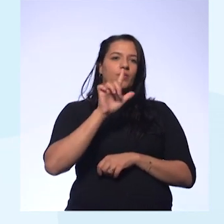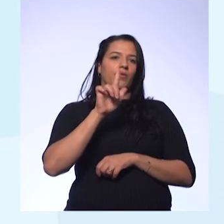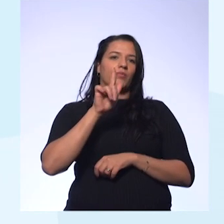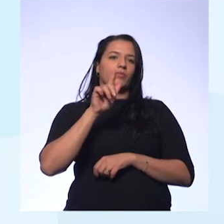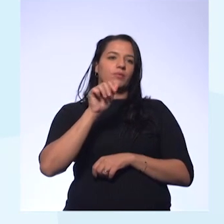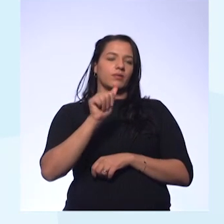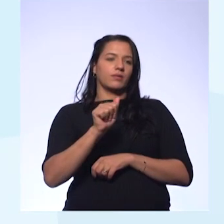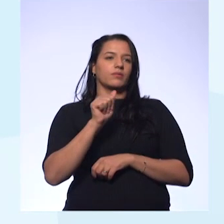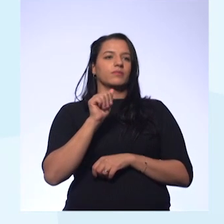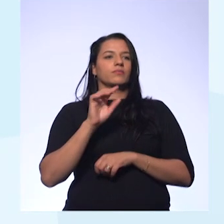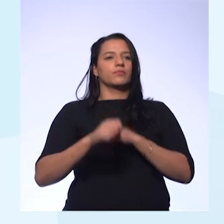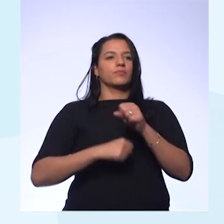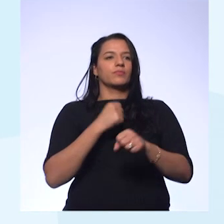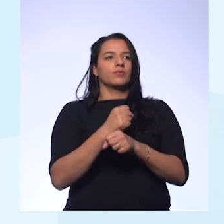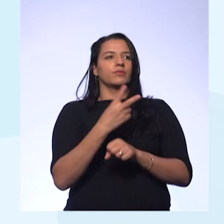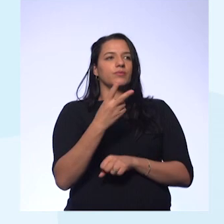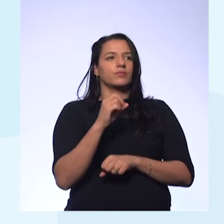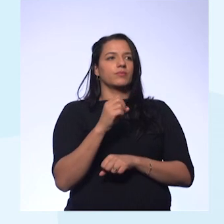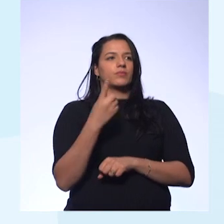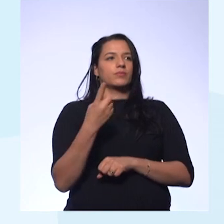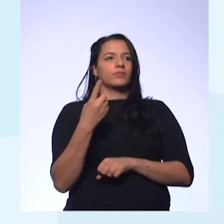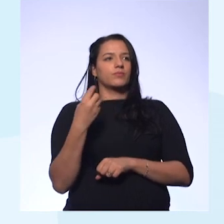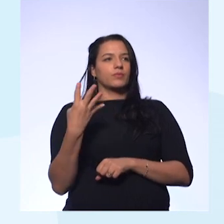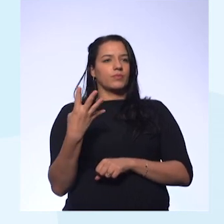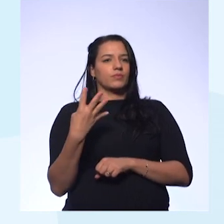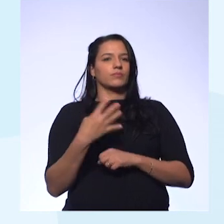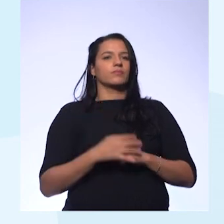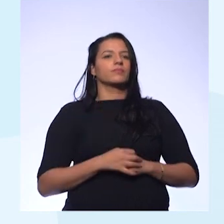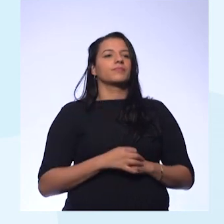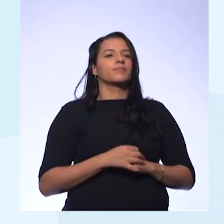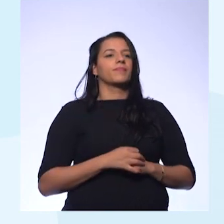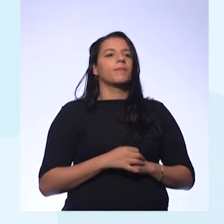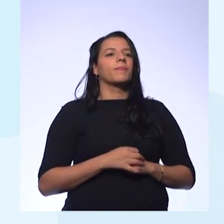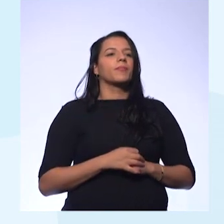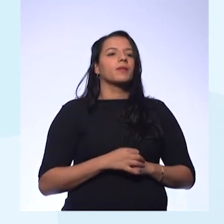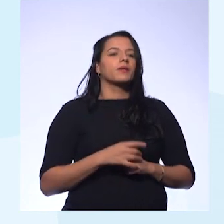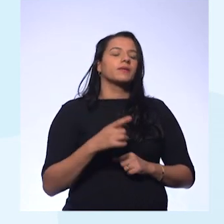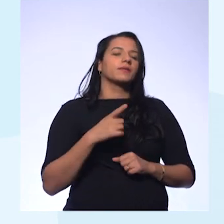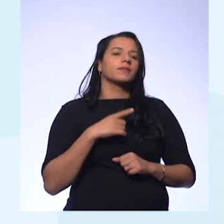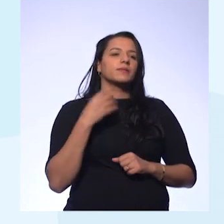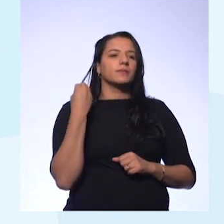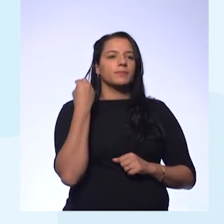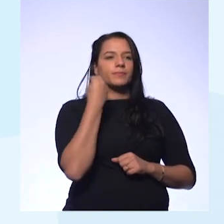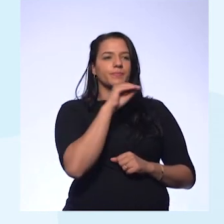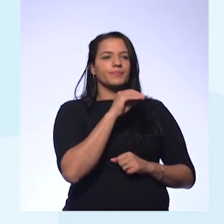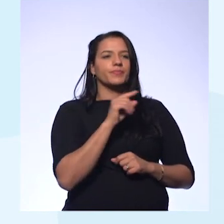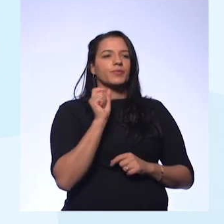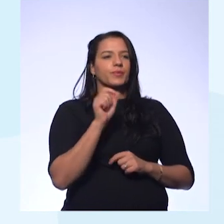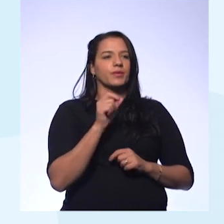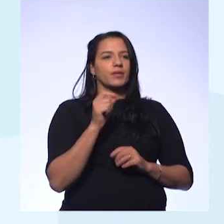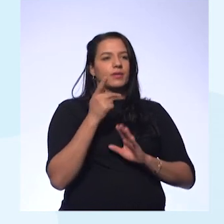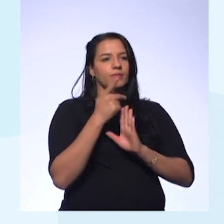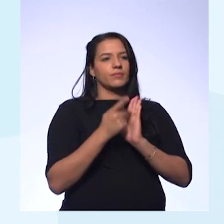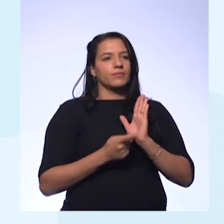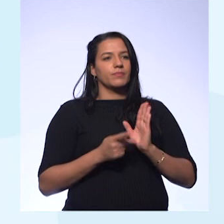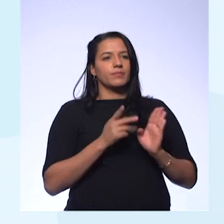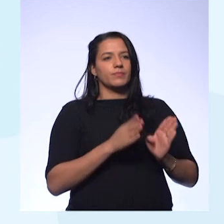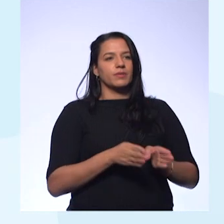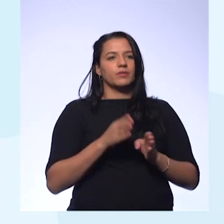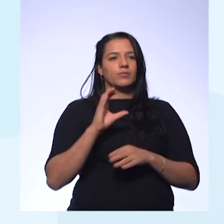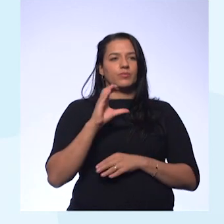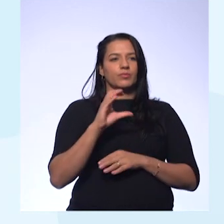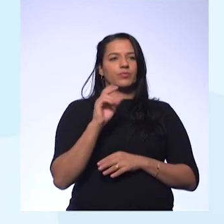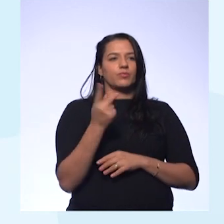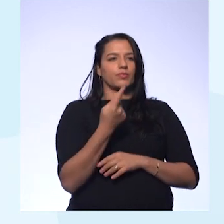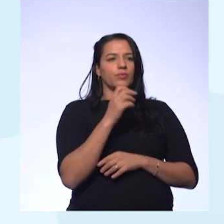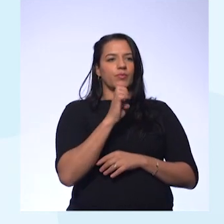2004, certo? Aproveitando-se dessa intentona comunista, Getúlio Vargas faz o plano Cohen, tá? Na verdade, ele